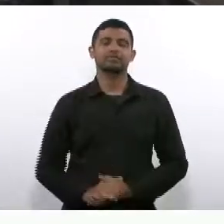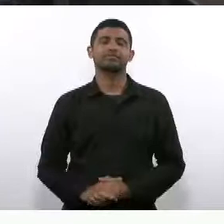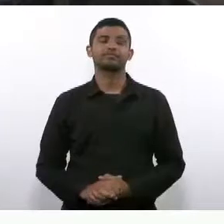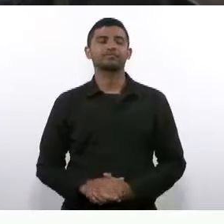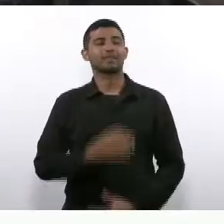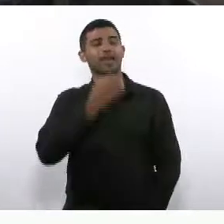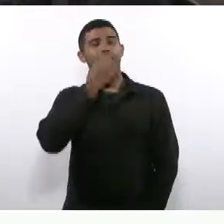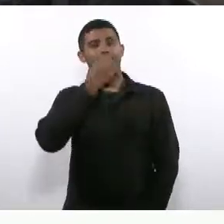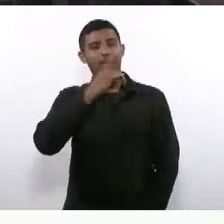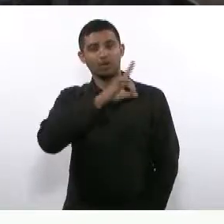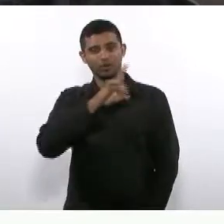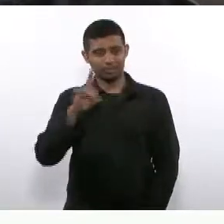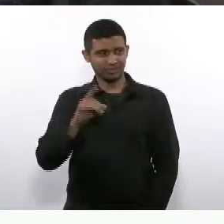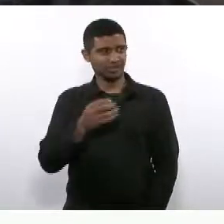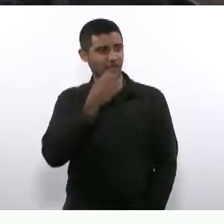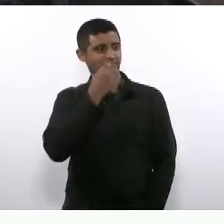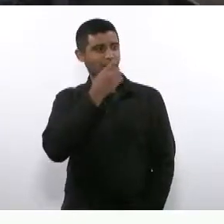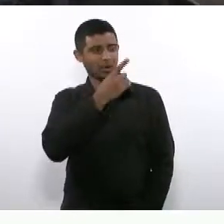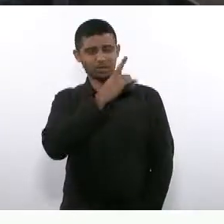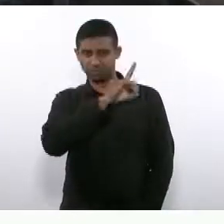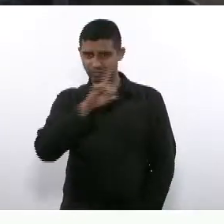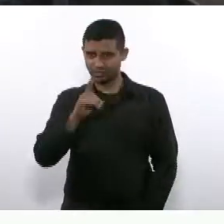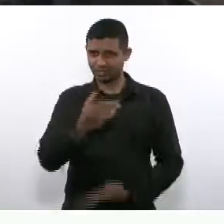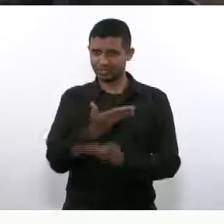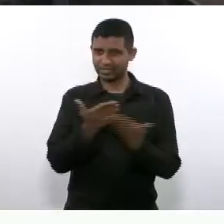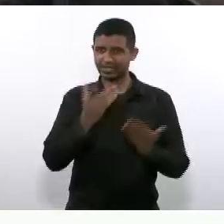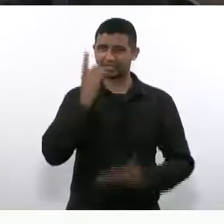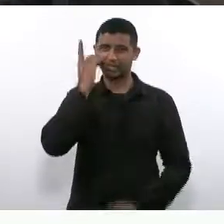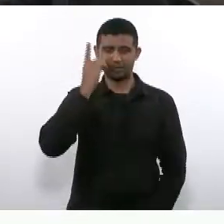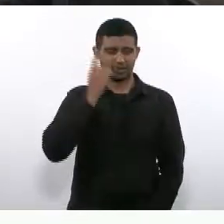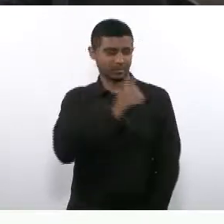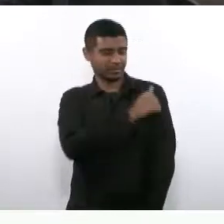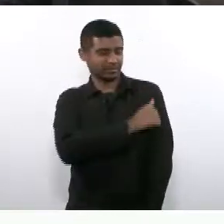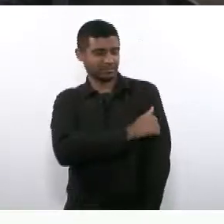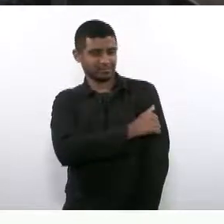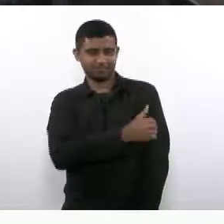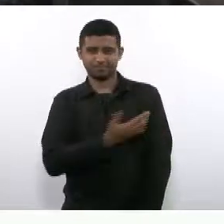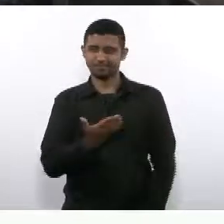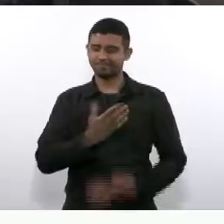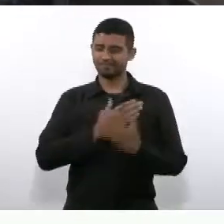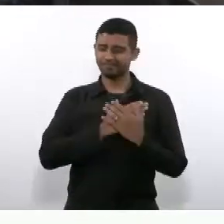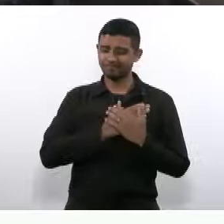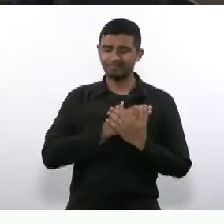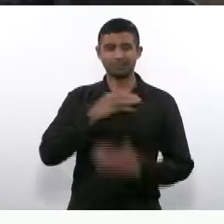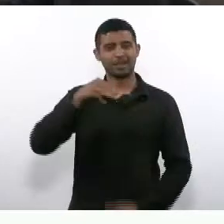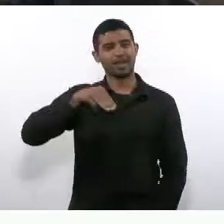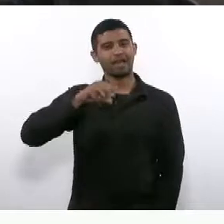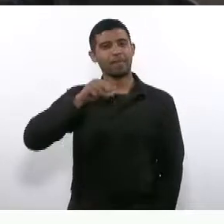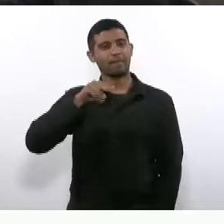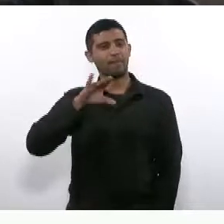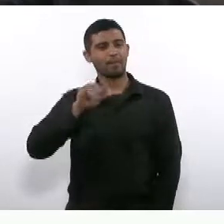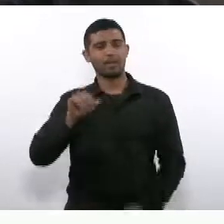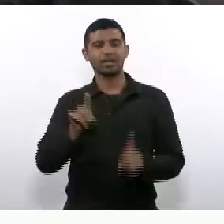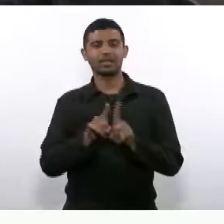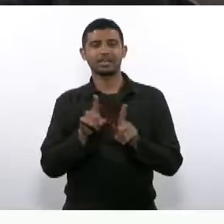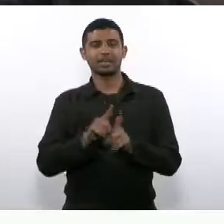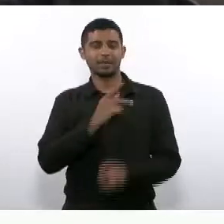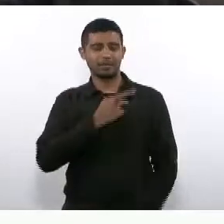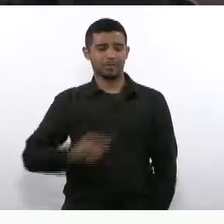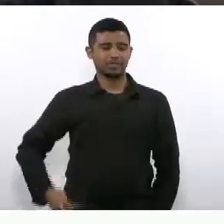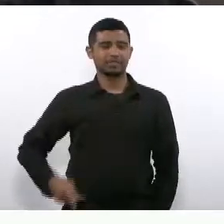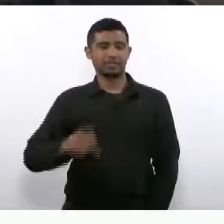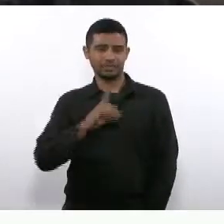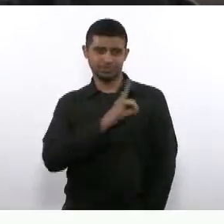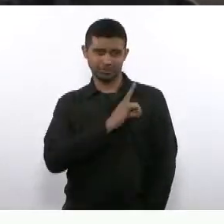Bom dia, deputadas, deputada Rejane, minha querida deputada Mônica, nossa presidente Marta, nossos assessores